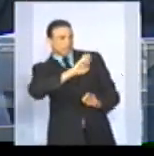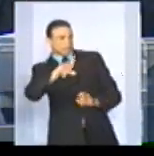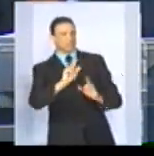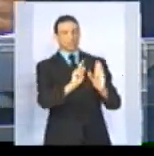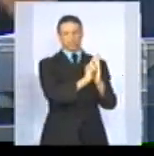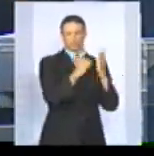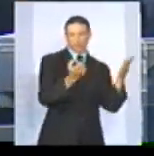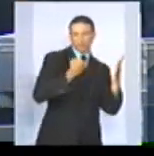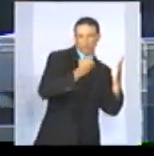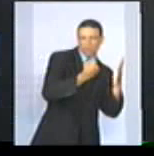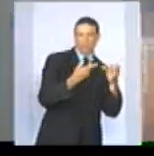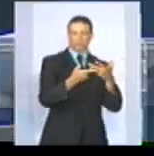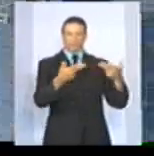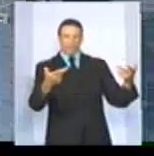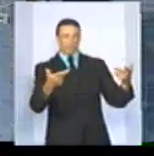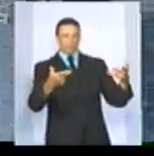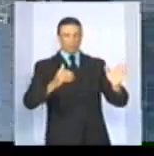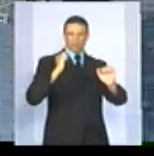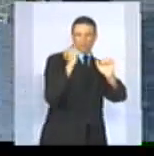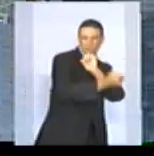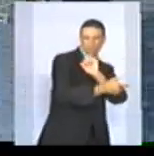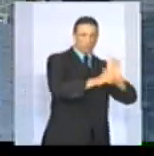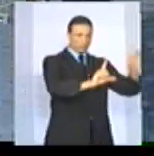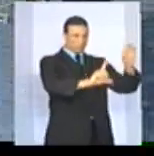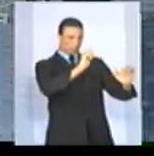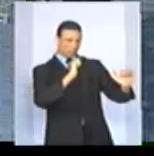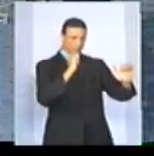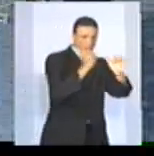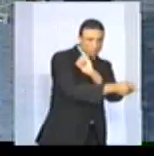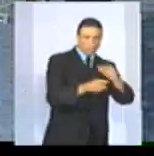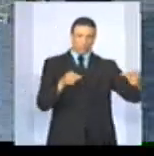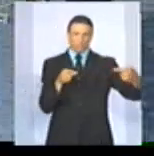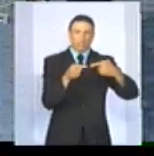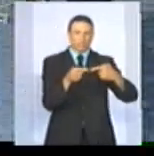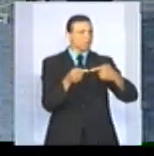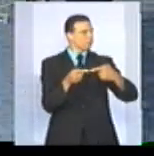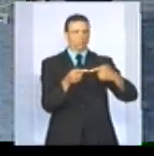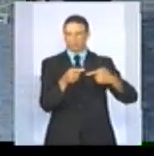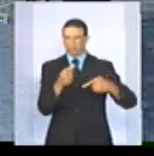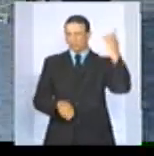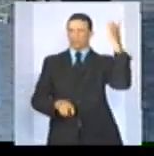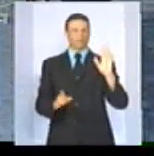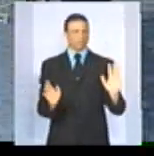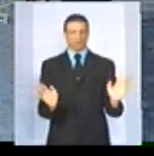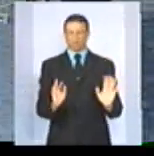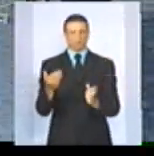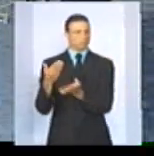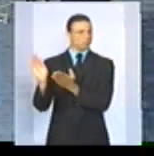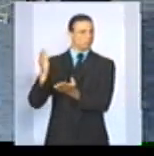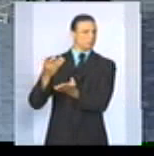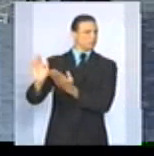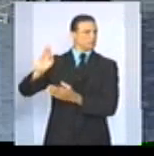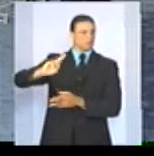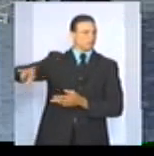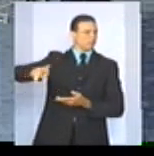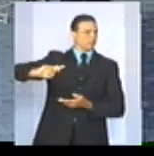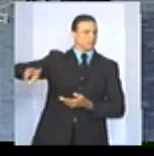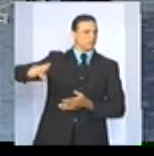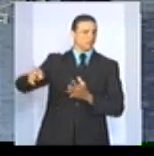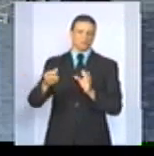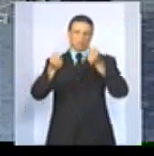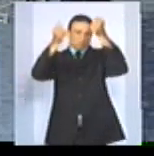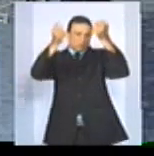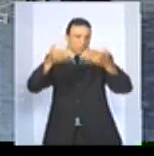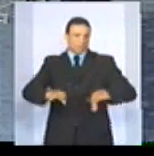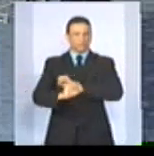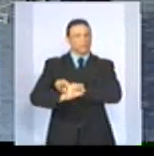documentários esportivos não estão relacionadas a essa questão então não tem nada a ver o exemplo dele né só para deixar